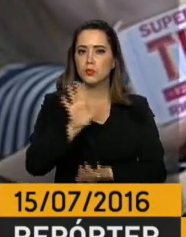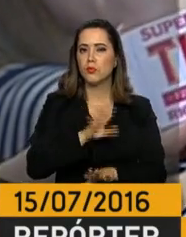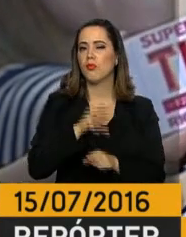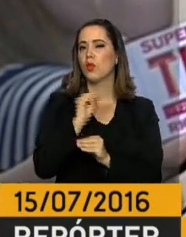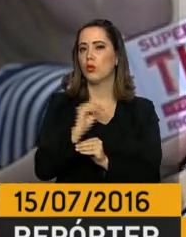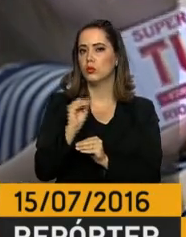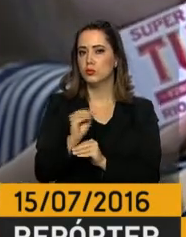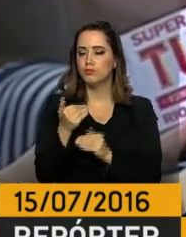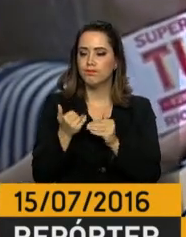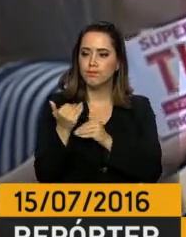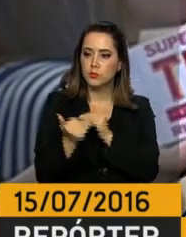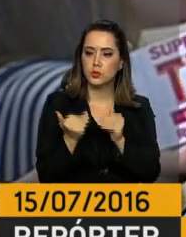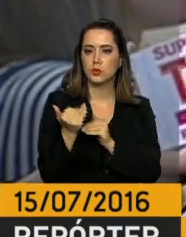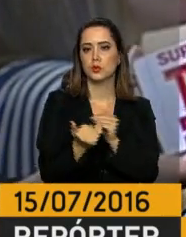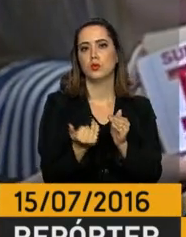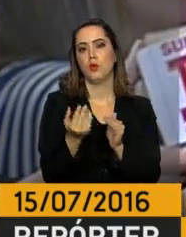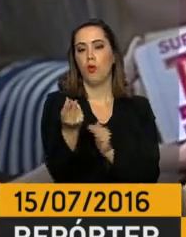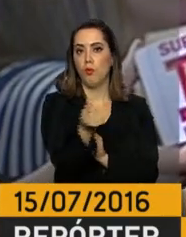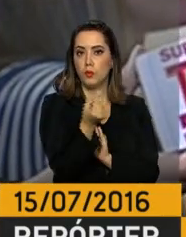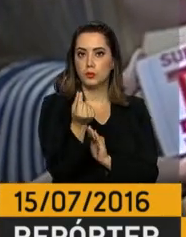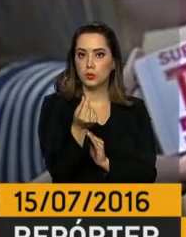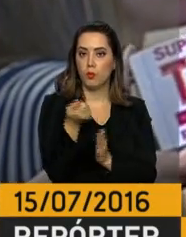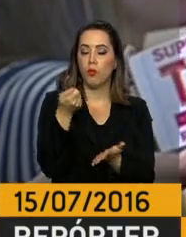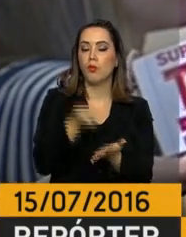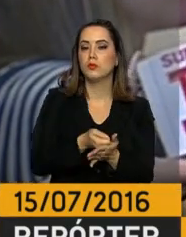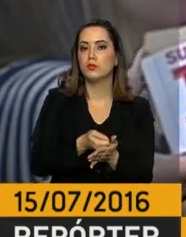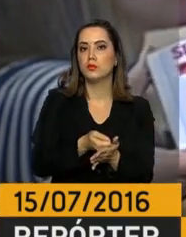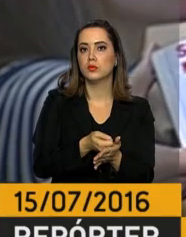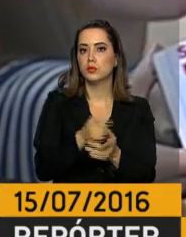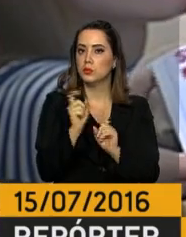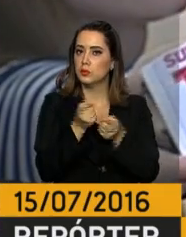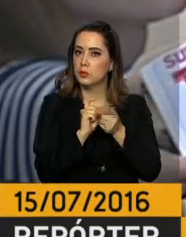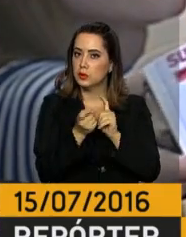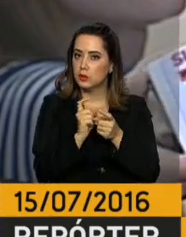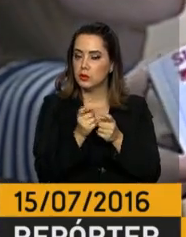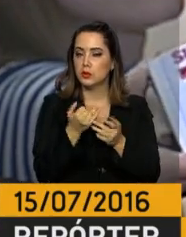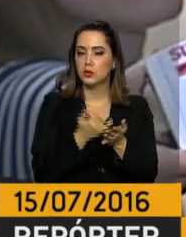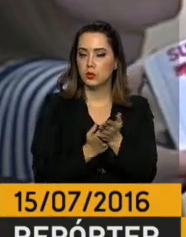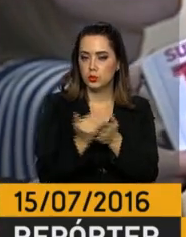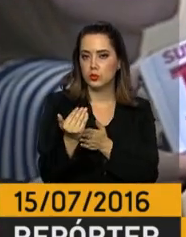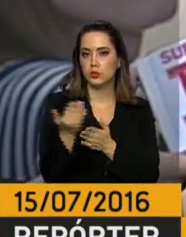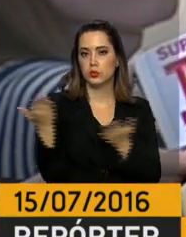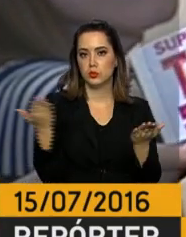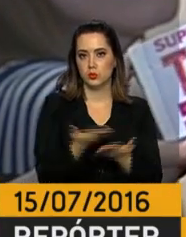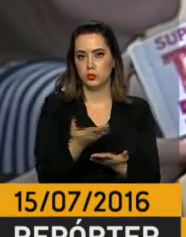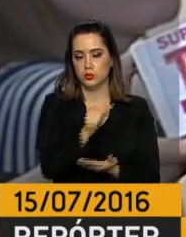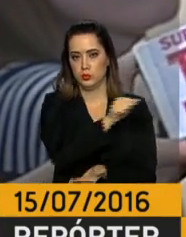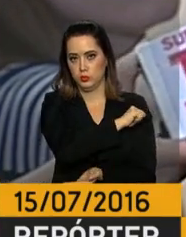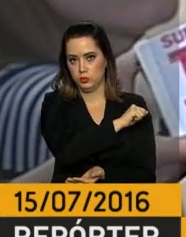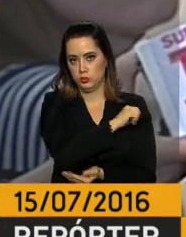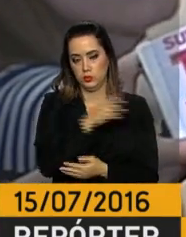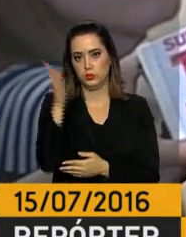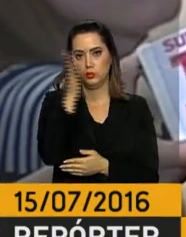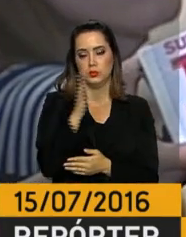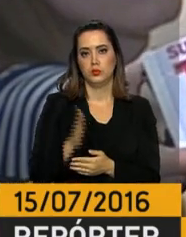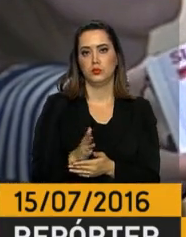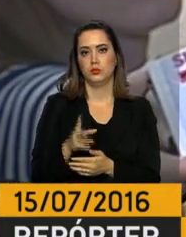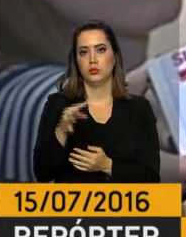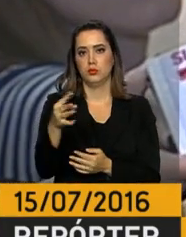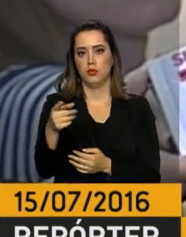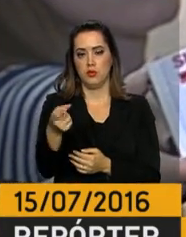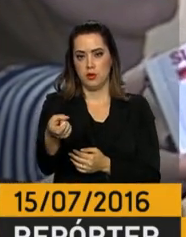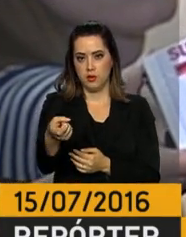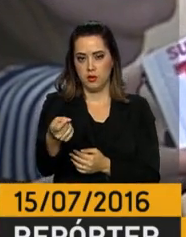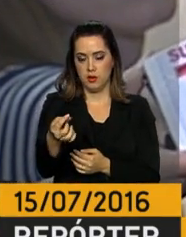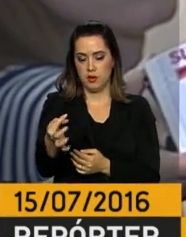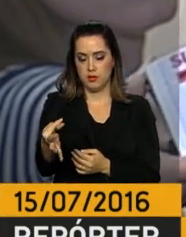do custo do financiamento existente hoje para os estudantes do Brasil. E que essa taxa não poderia ser